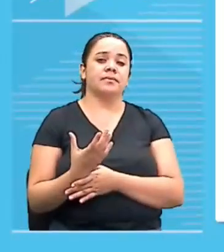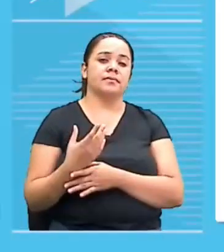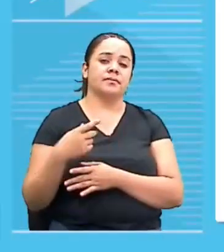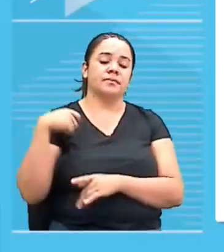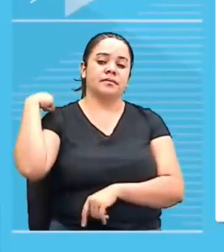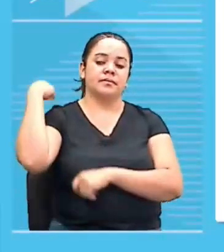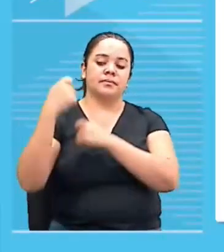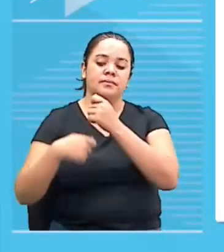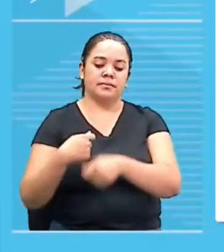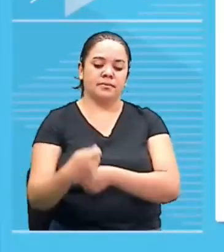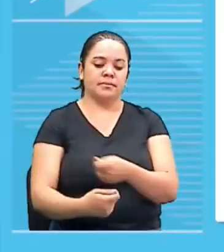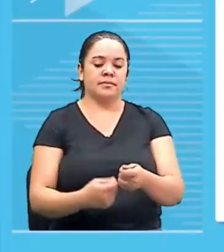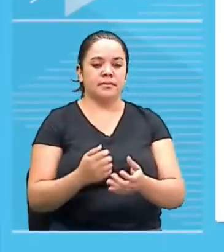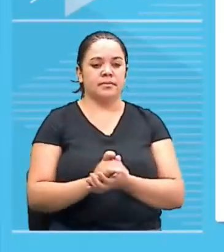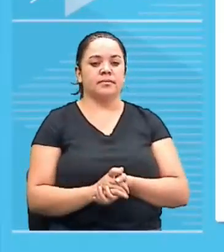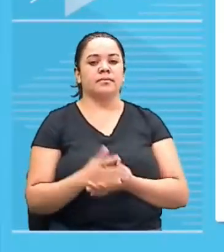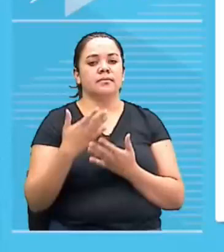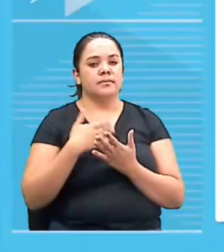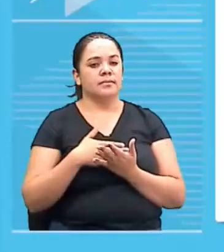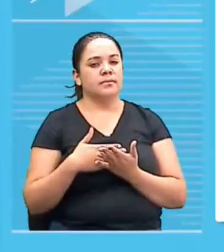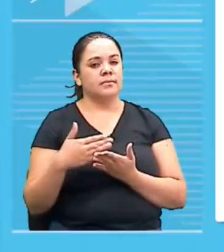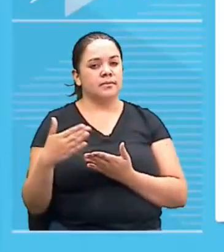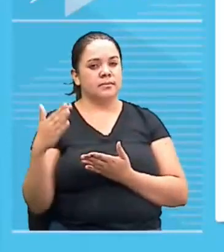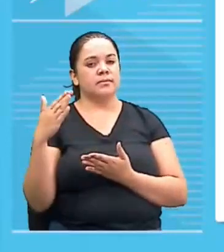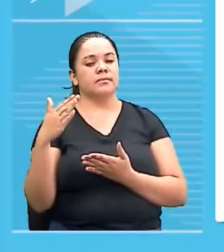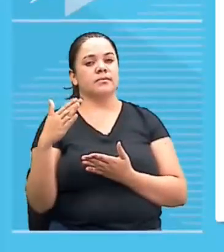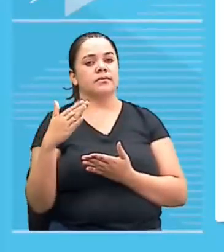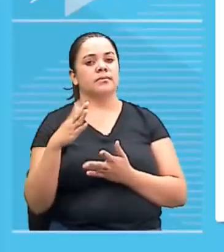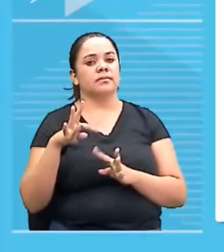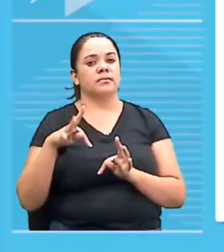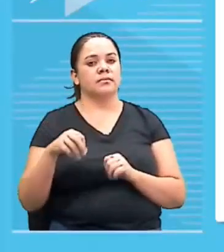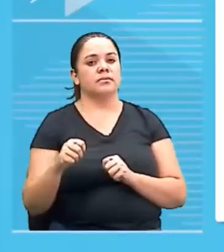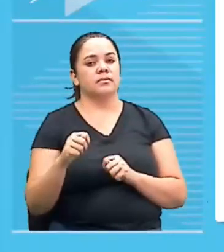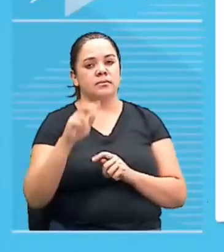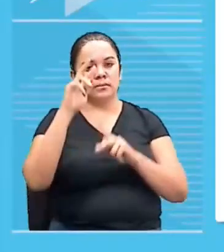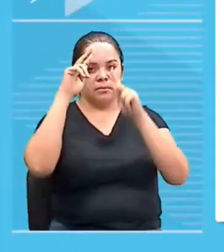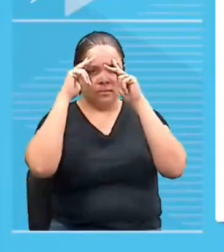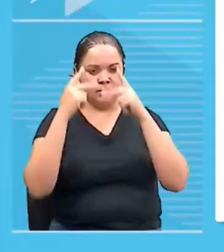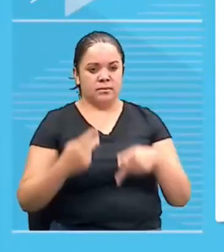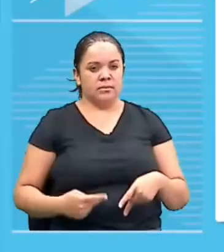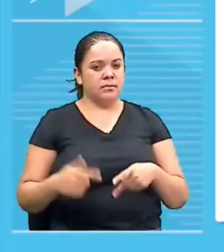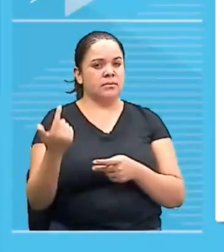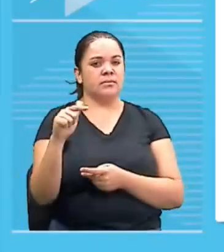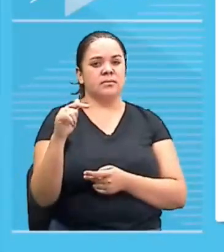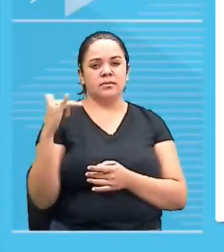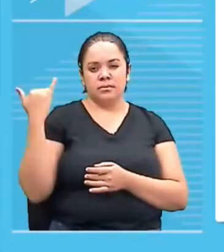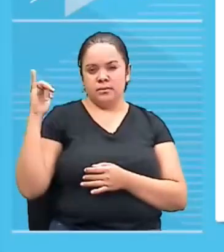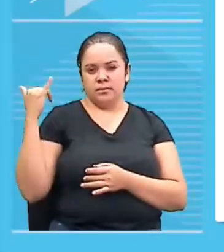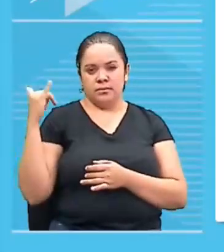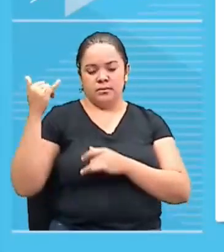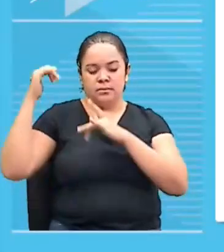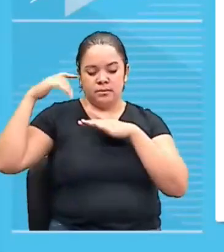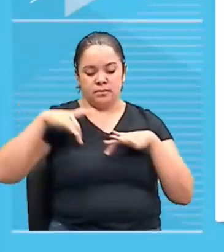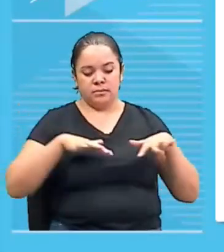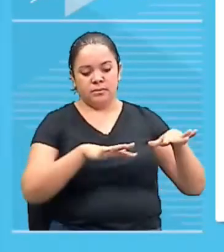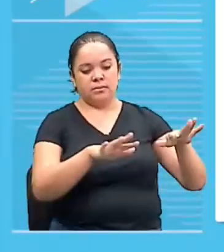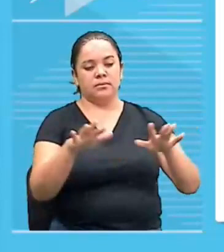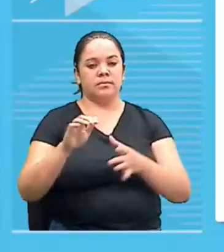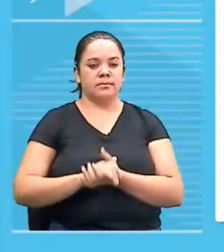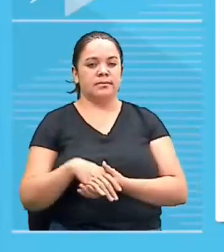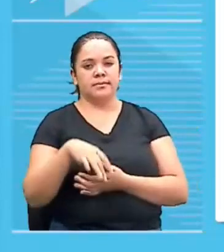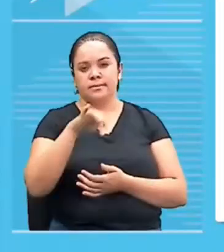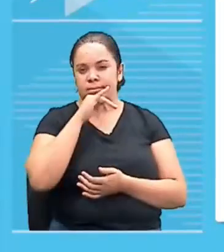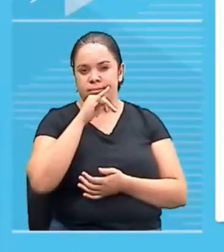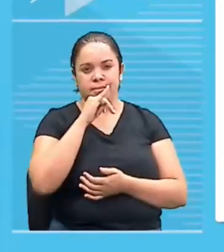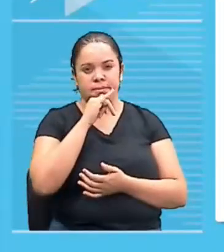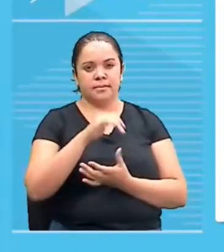Como, imagine a partir de hoje, toda a humanidade ficar sem energia elétrica, por exemplo.